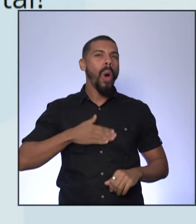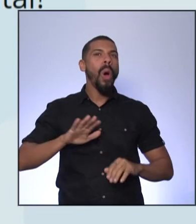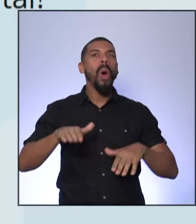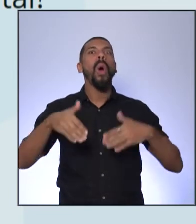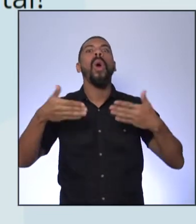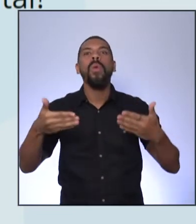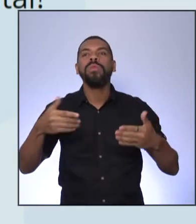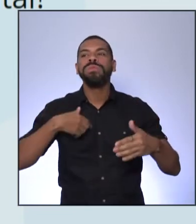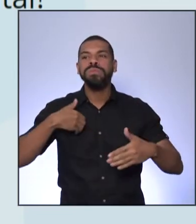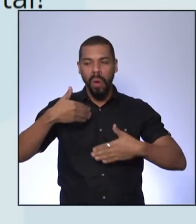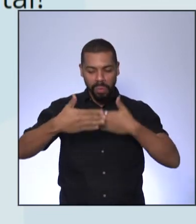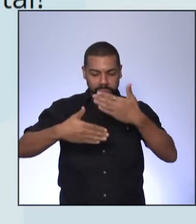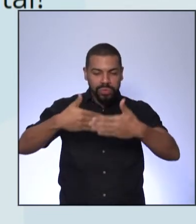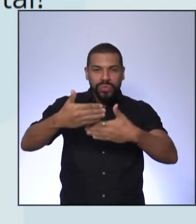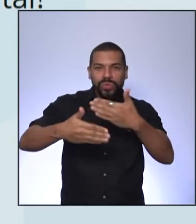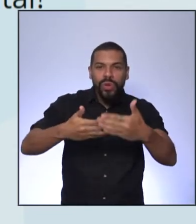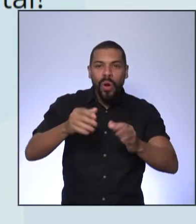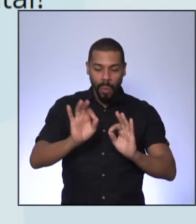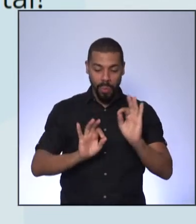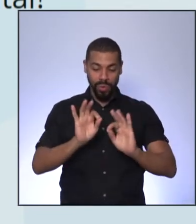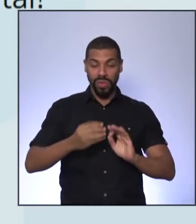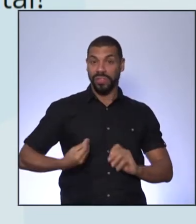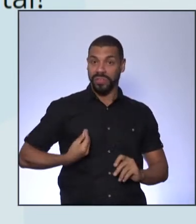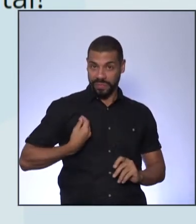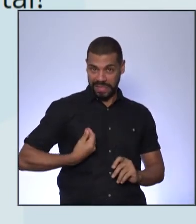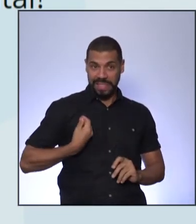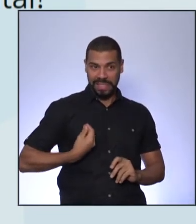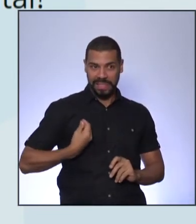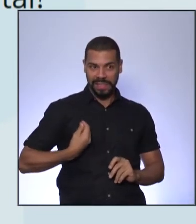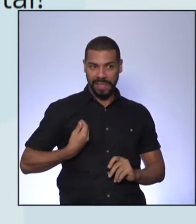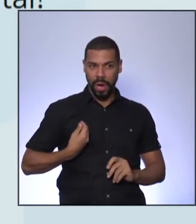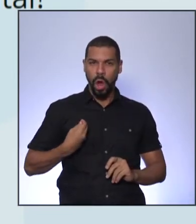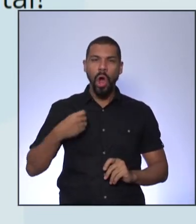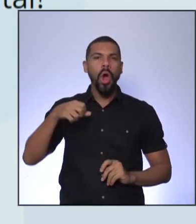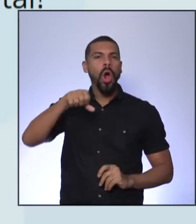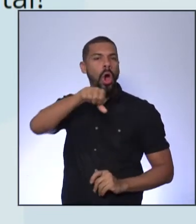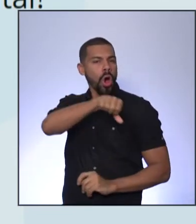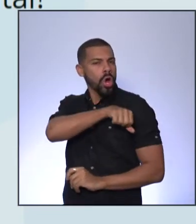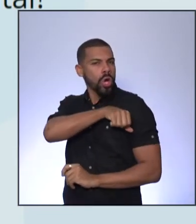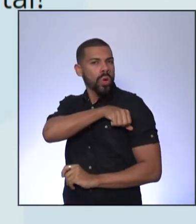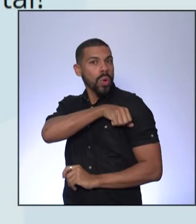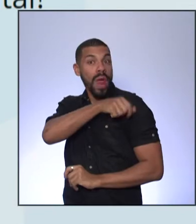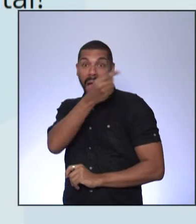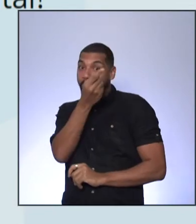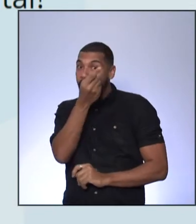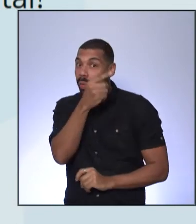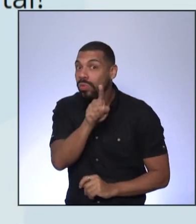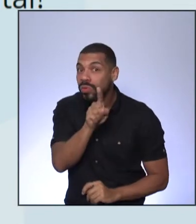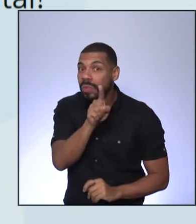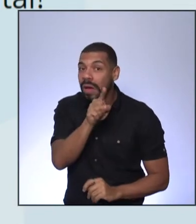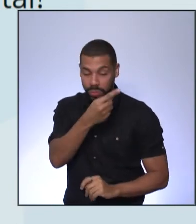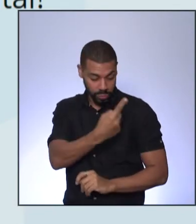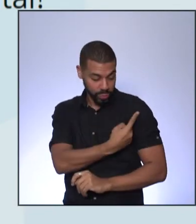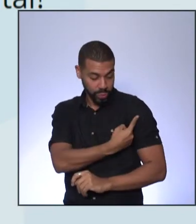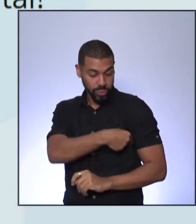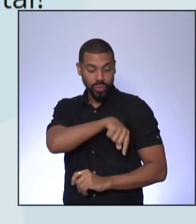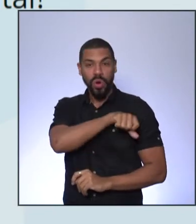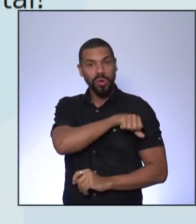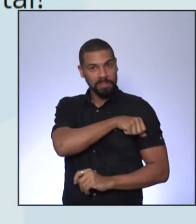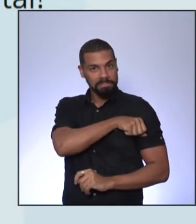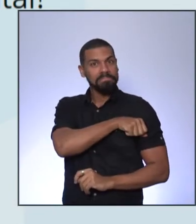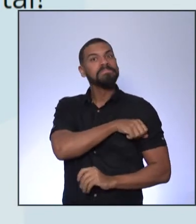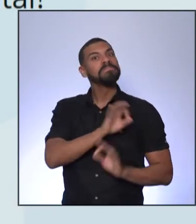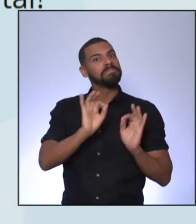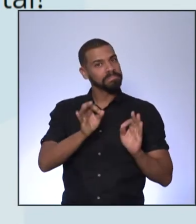como construir e planejar o seu projeto de vida. O 9º ano é a última etapa do ensino fundamental. E é